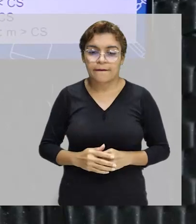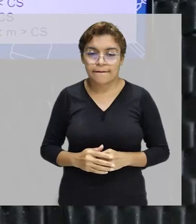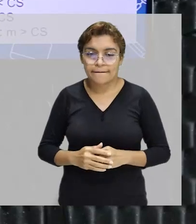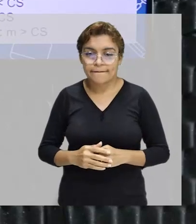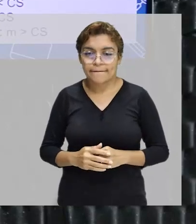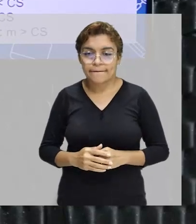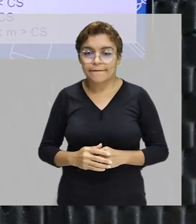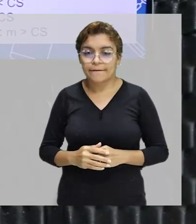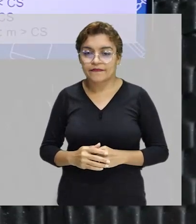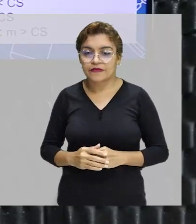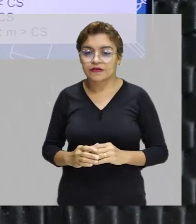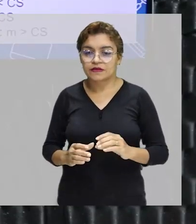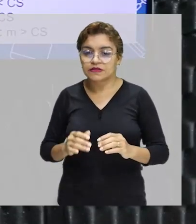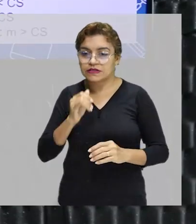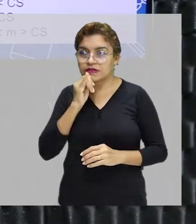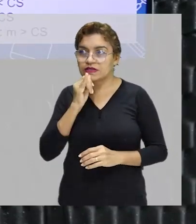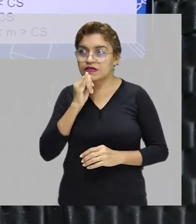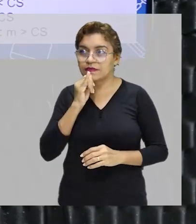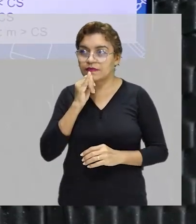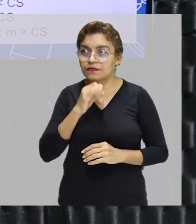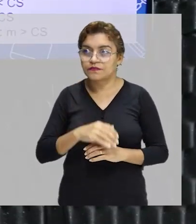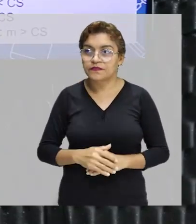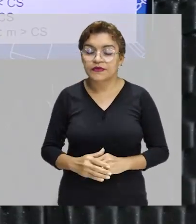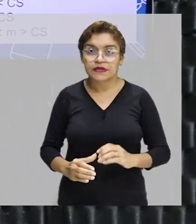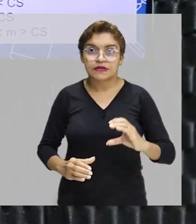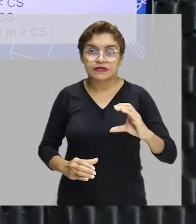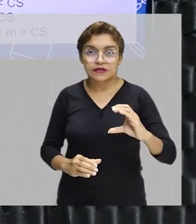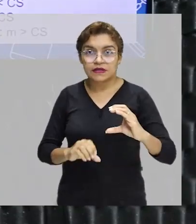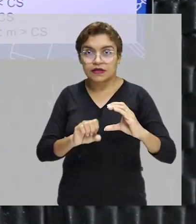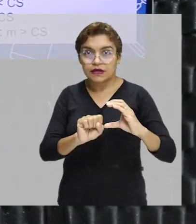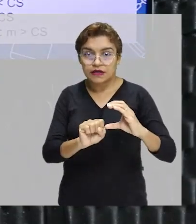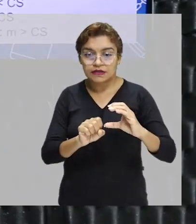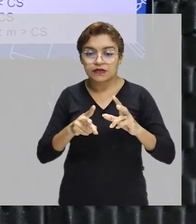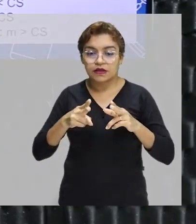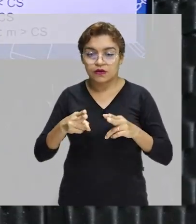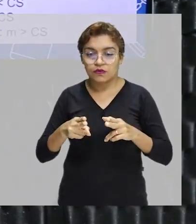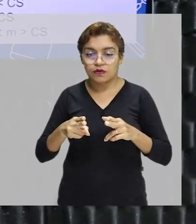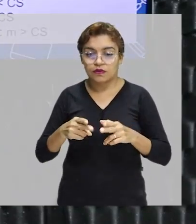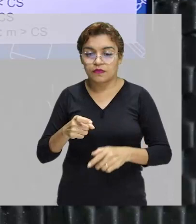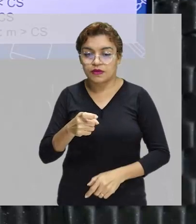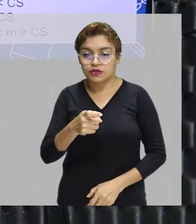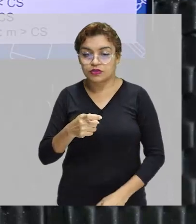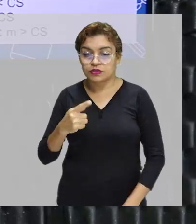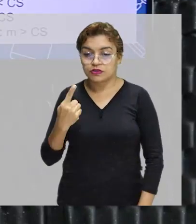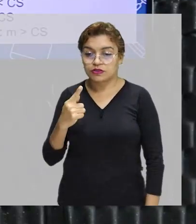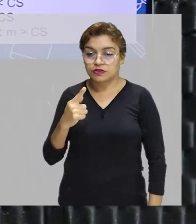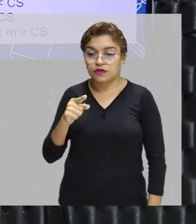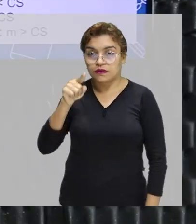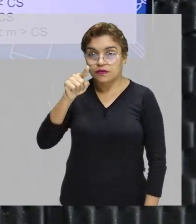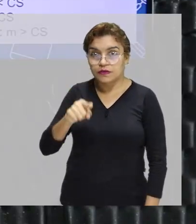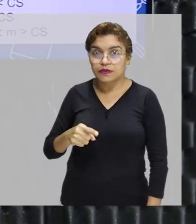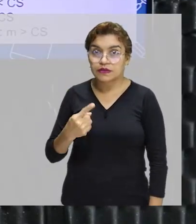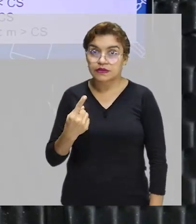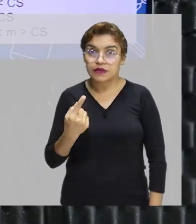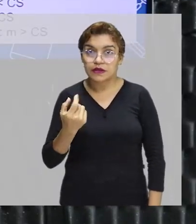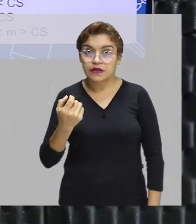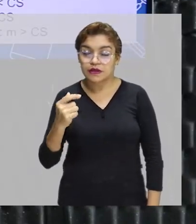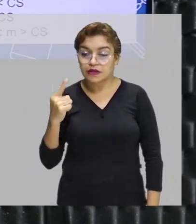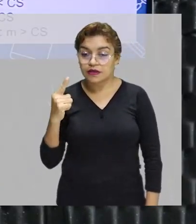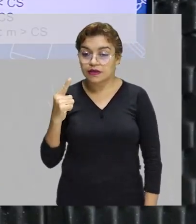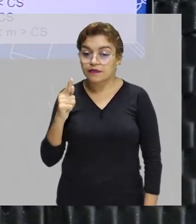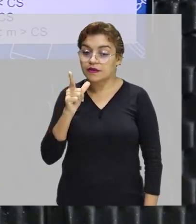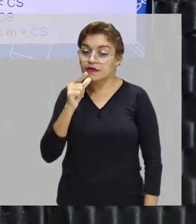Coeficiente de solubilidade, o CS, vai ser igual a X gramas do soluto por 100 gramas de